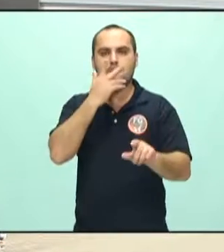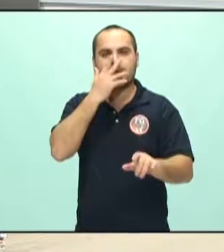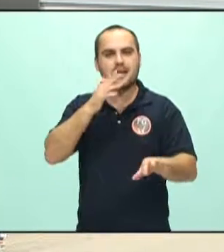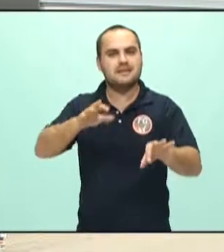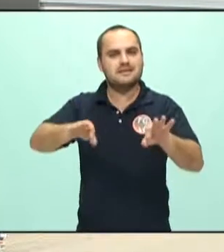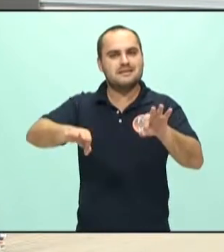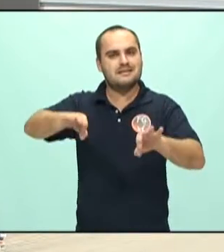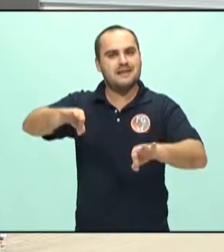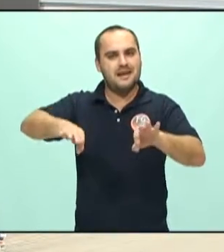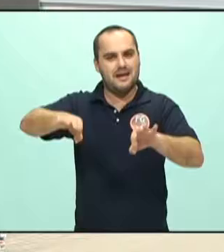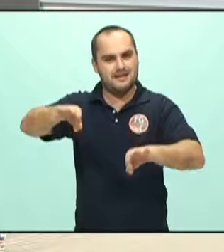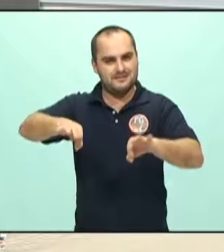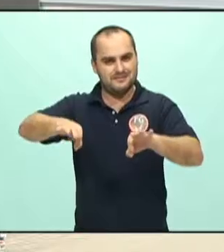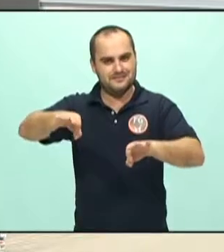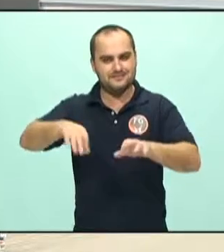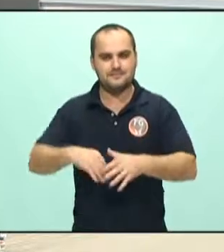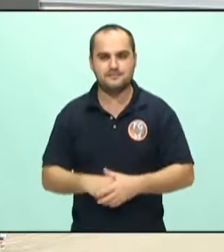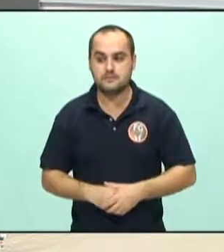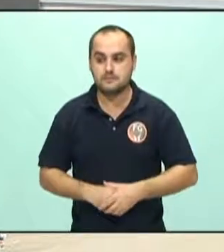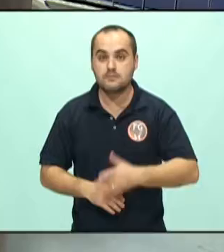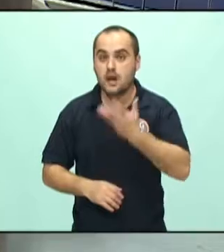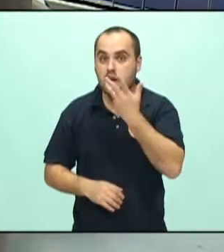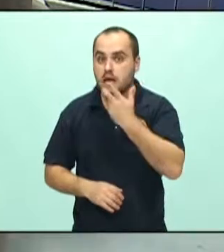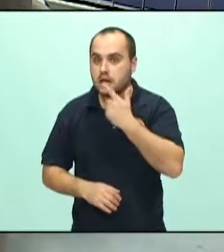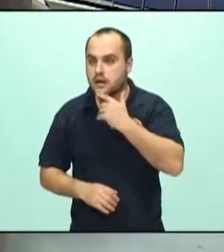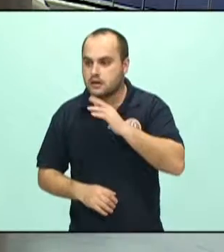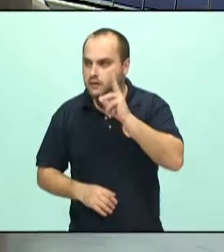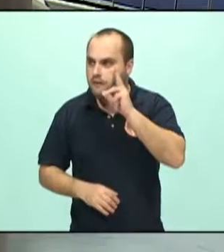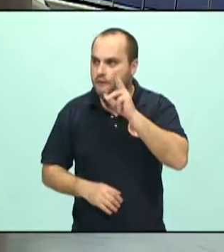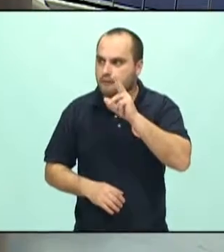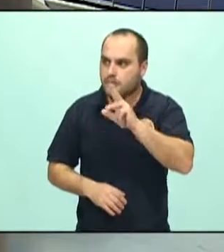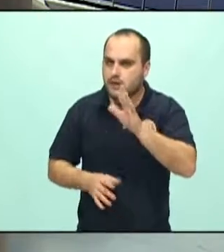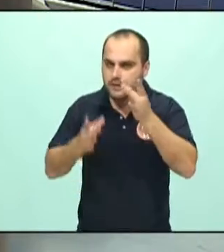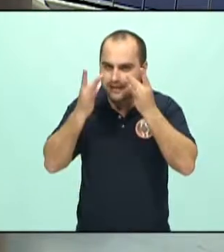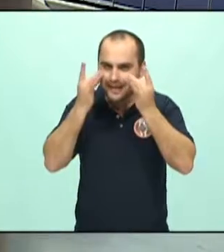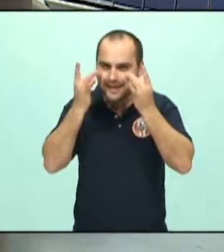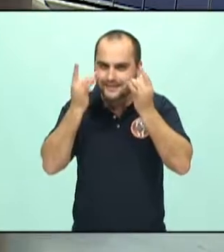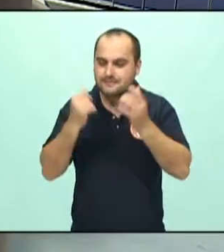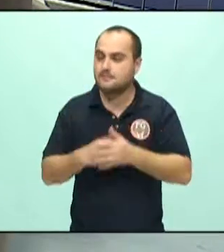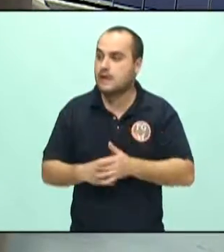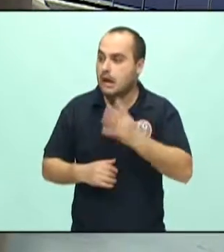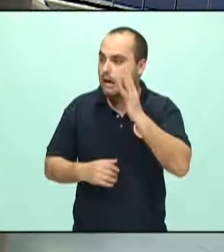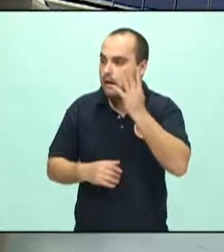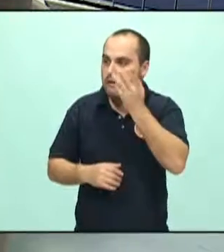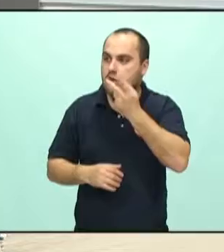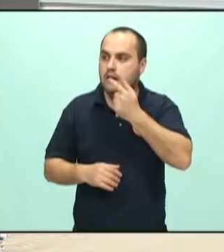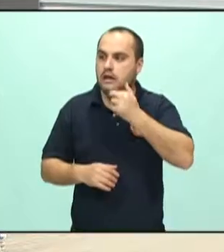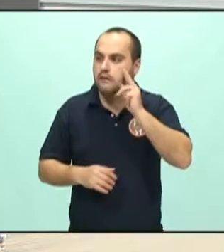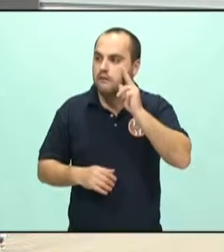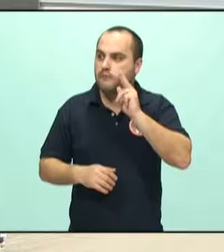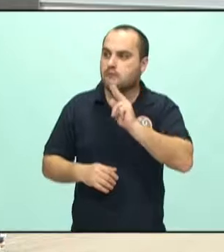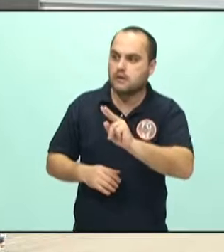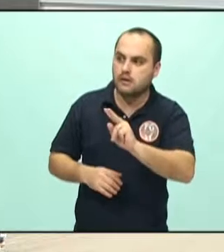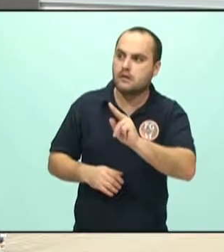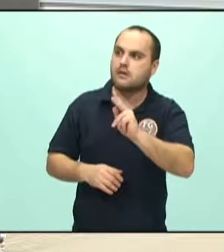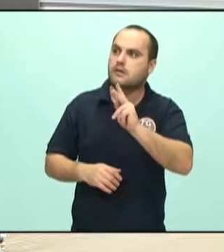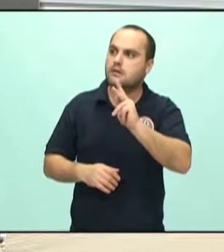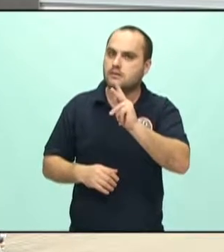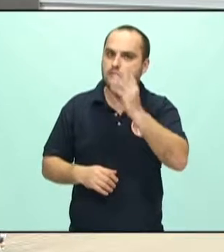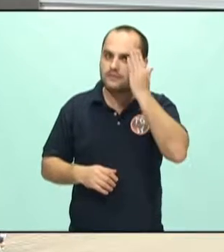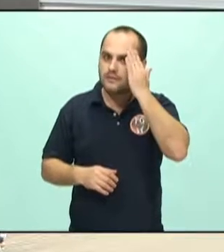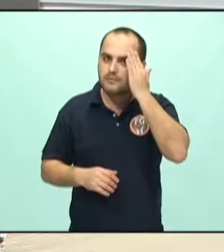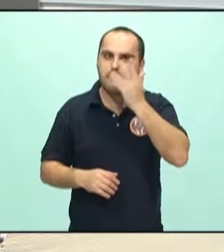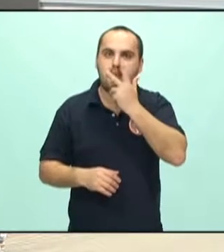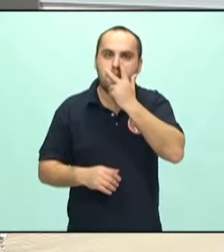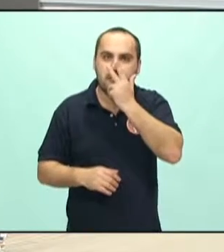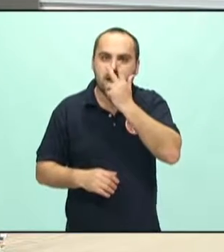e isso capta muita atenção das crianças né mas a mensagem deles é muito forte também é como se estivessem no fundo